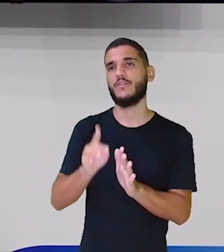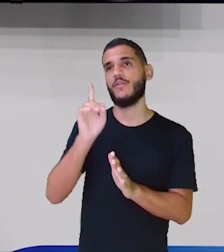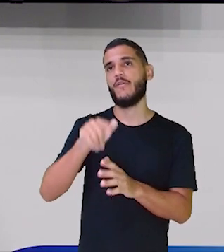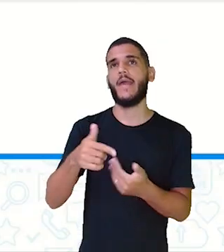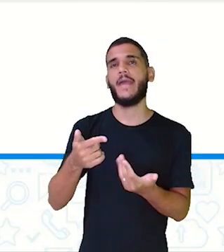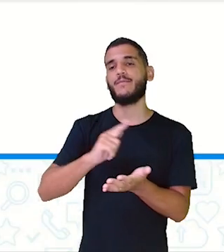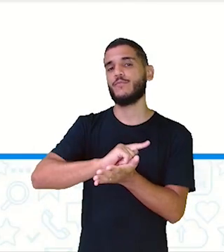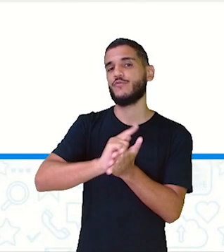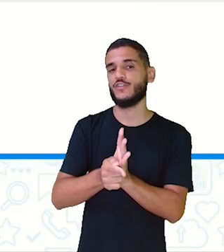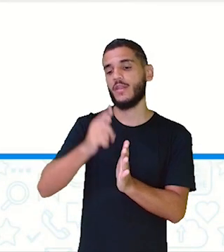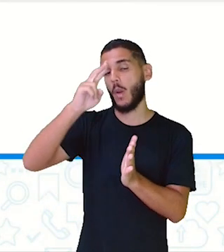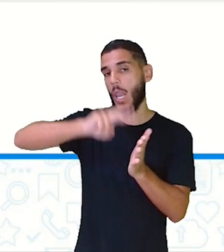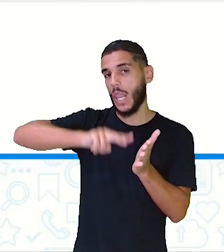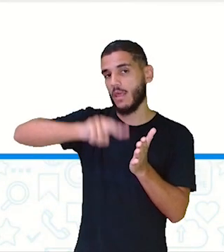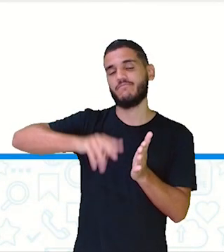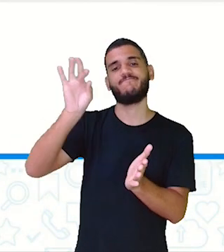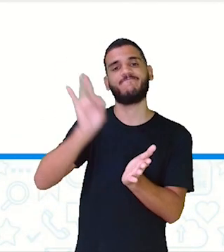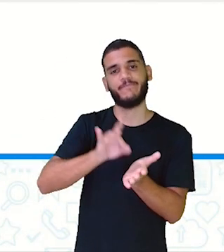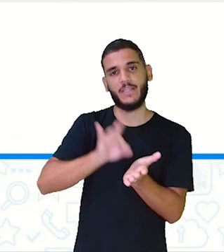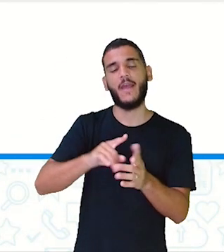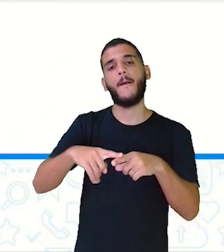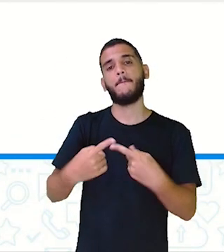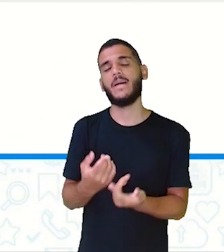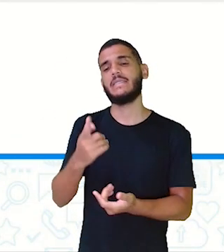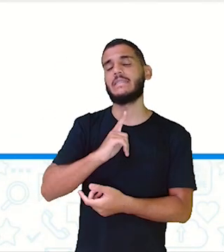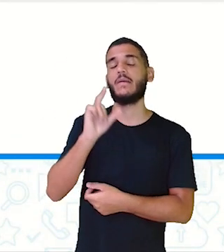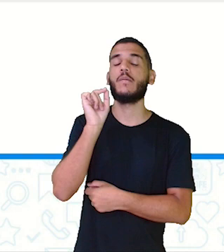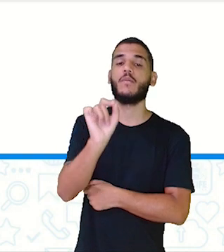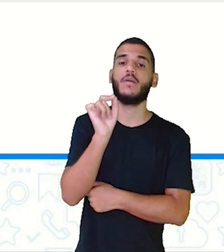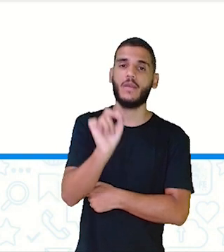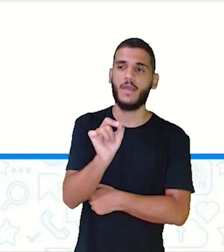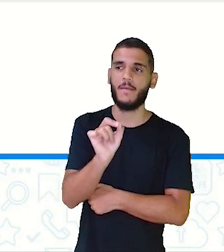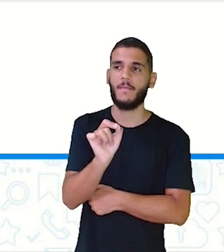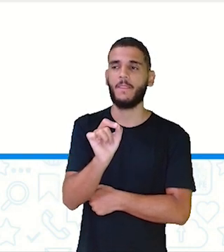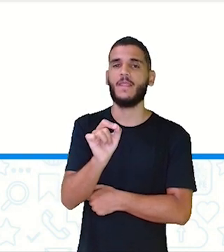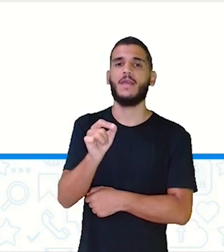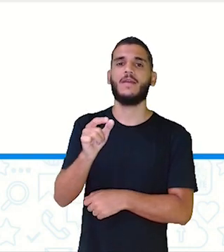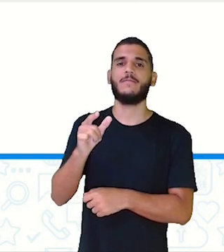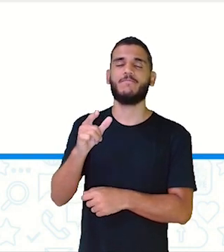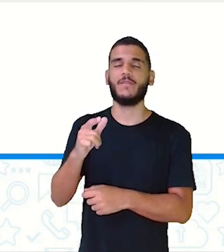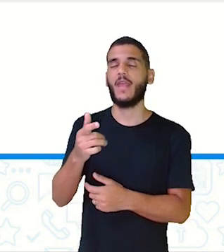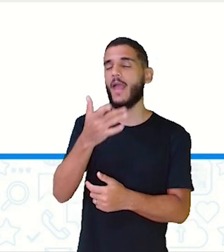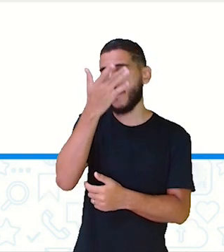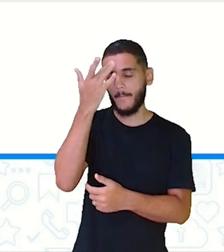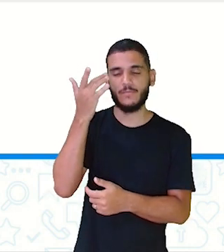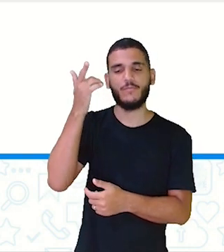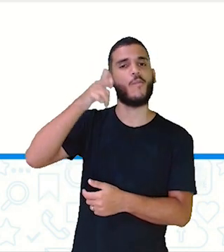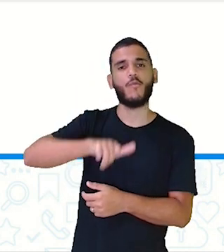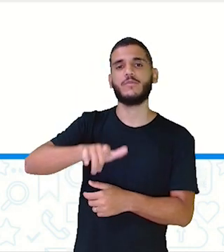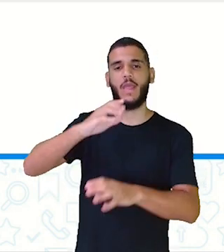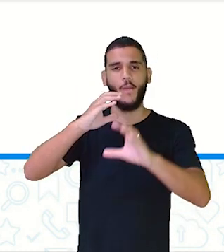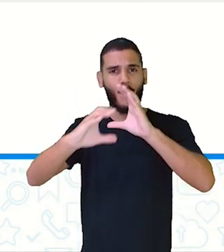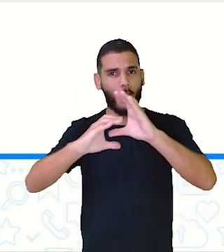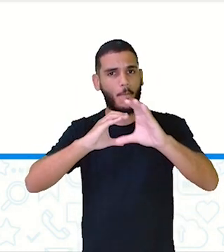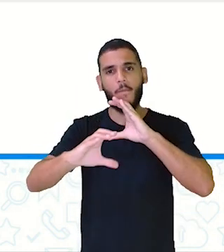textual mais lido, pois possui o maior alcance nos diversos setores da